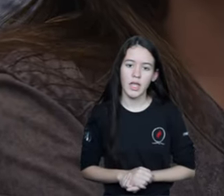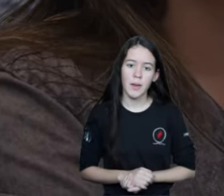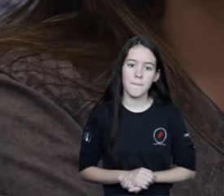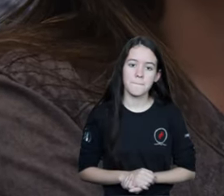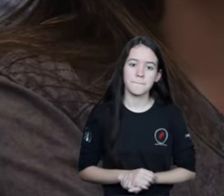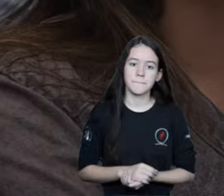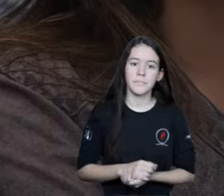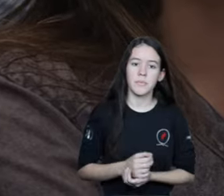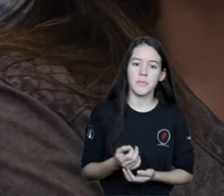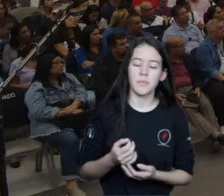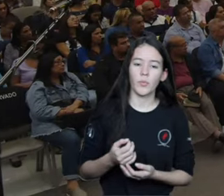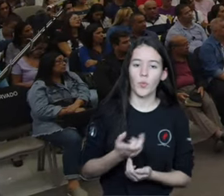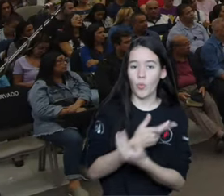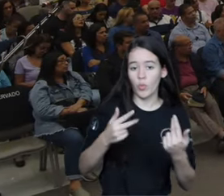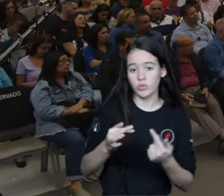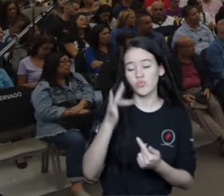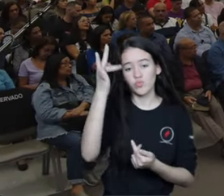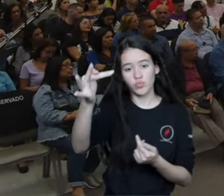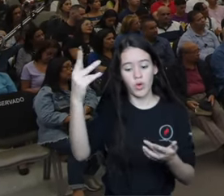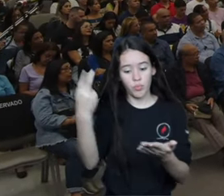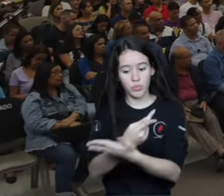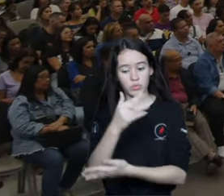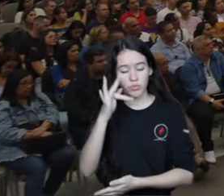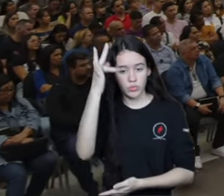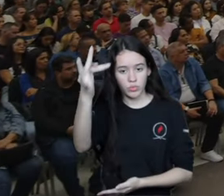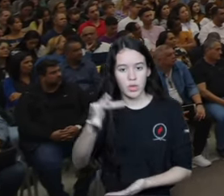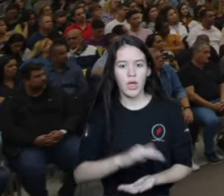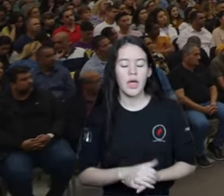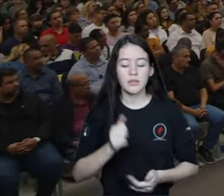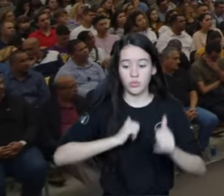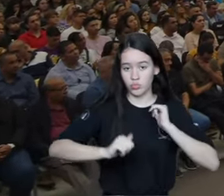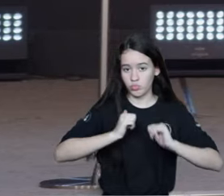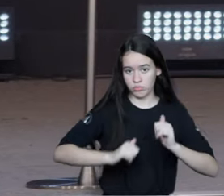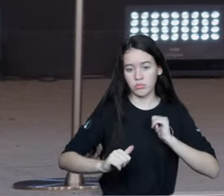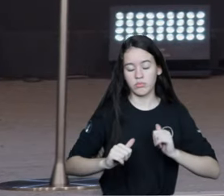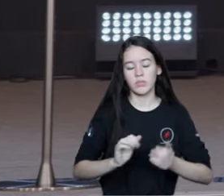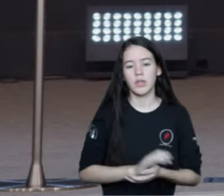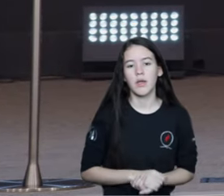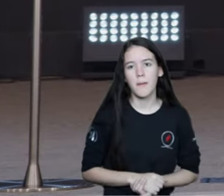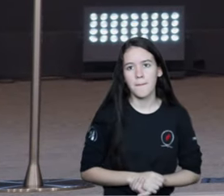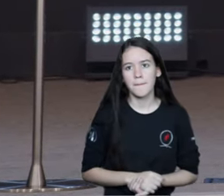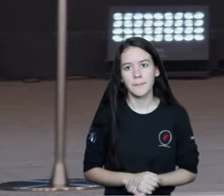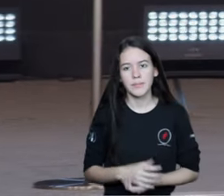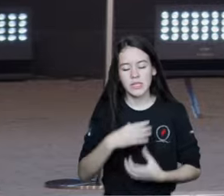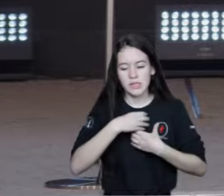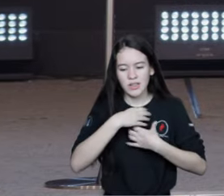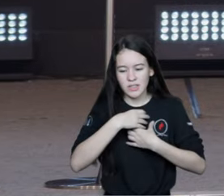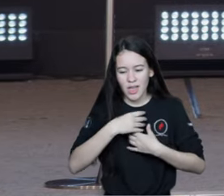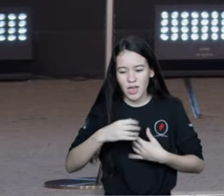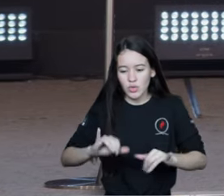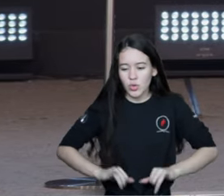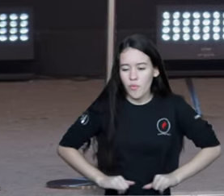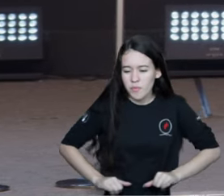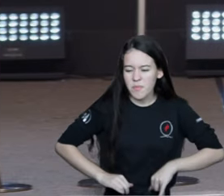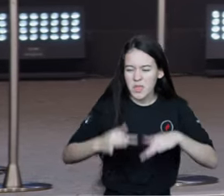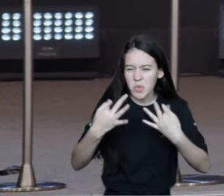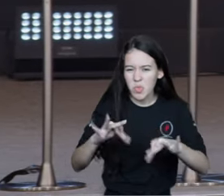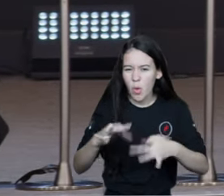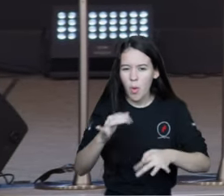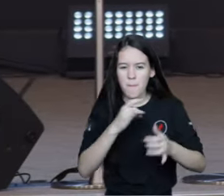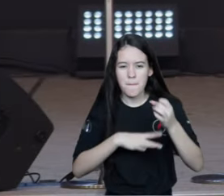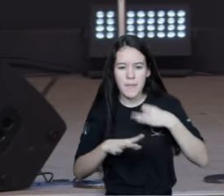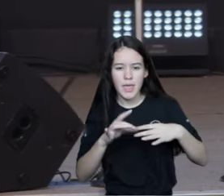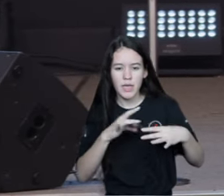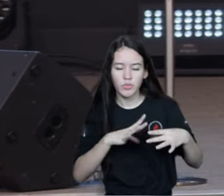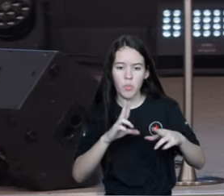aconteceu isso aqui é ansiedade o cara já fica com uma sensação de Sofrimento de dor de